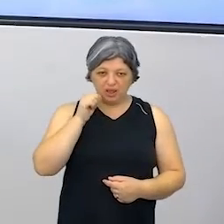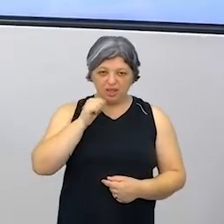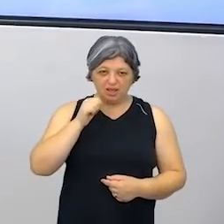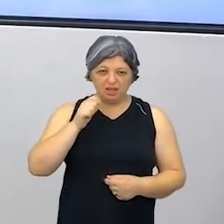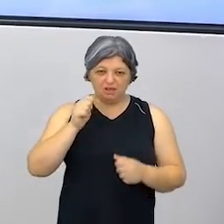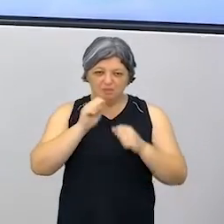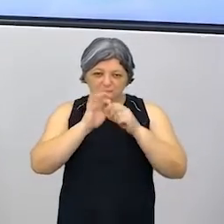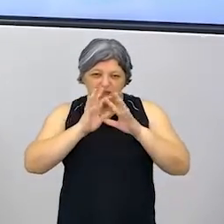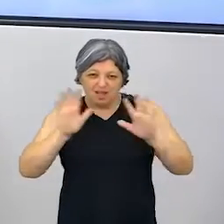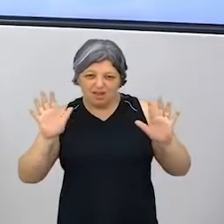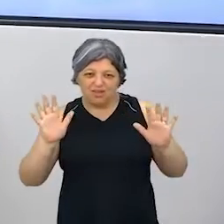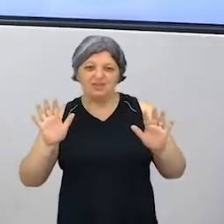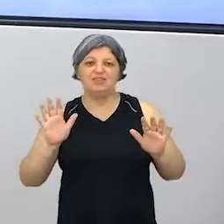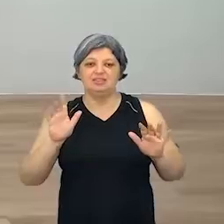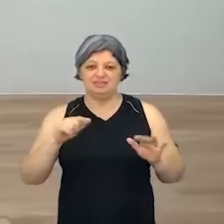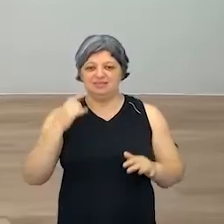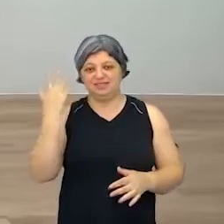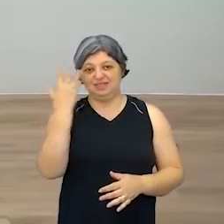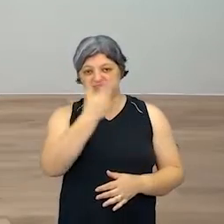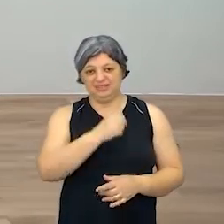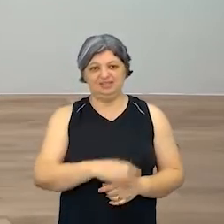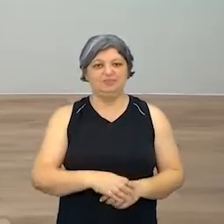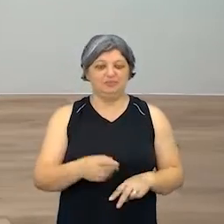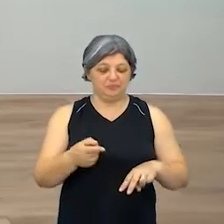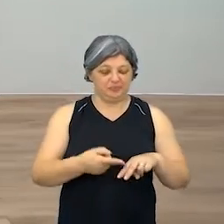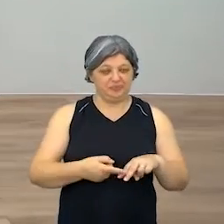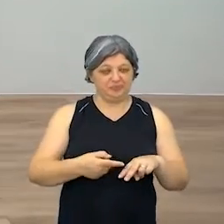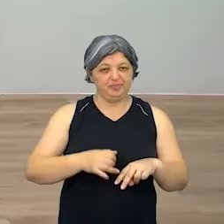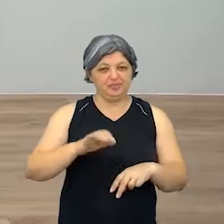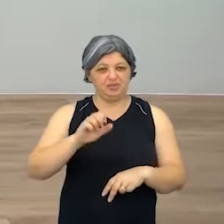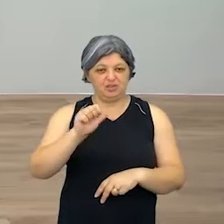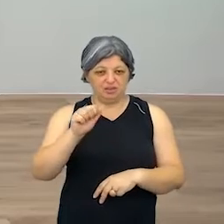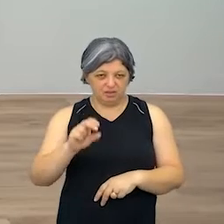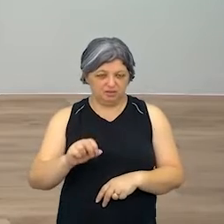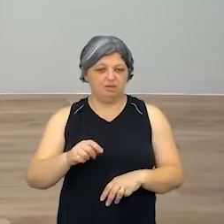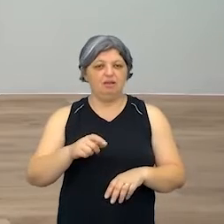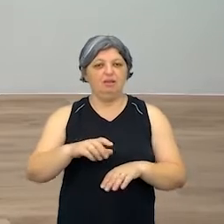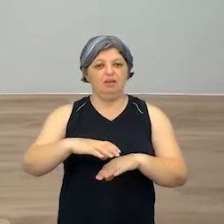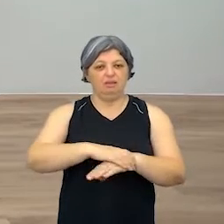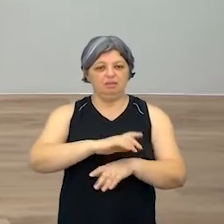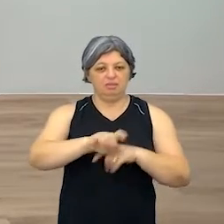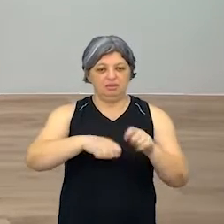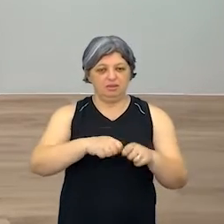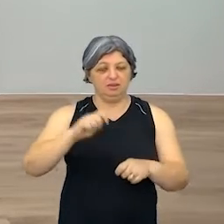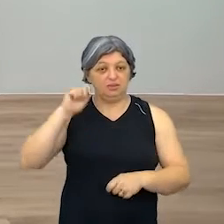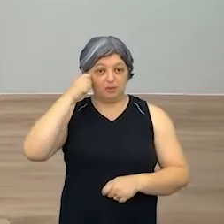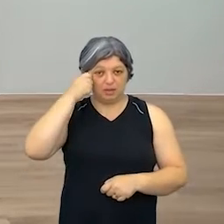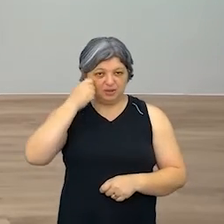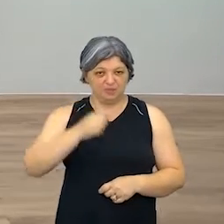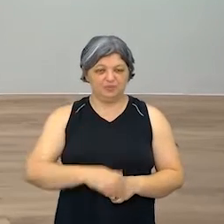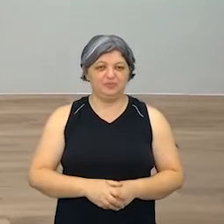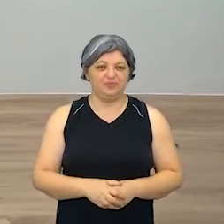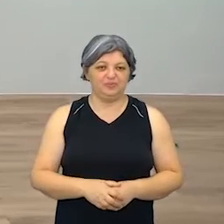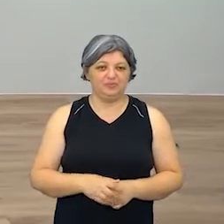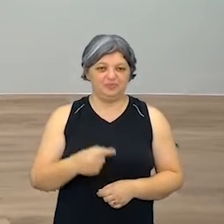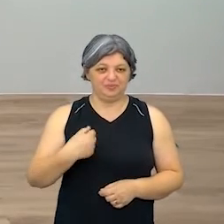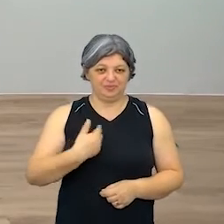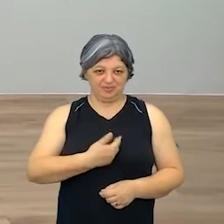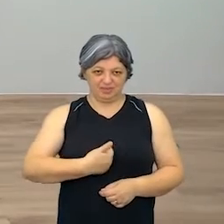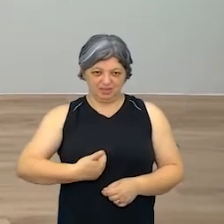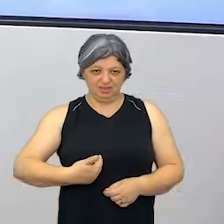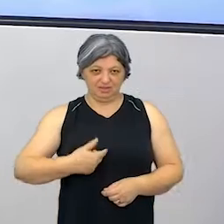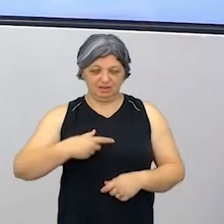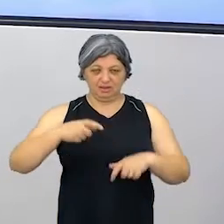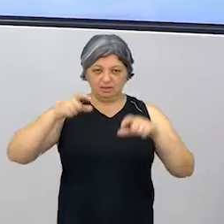brilhos, né, Débora? Linda, inclusive. Calça jeans e tênis vermelho. Olha só, a mulher na camiseta dela tem um